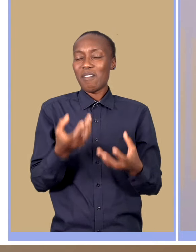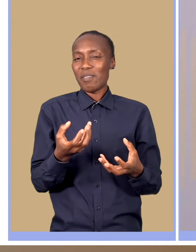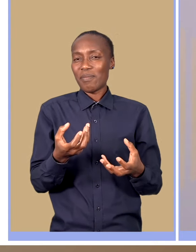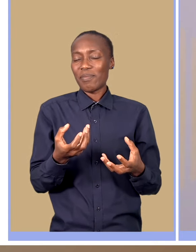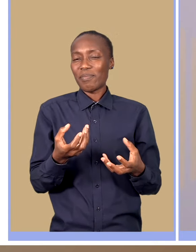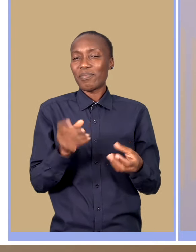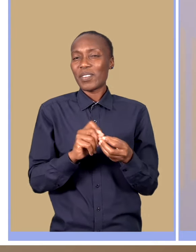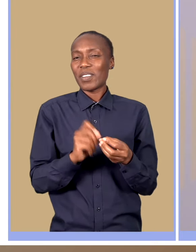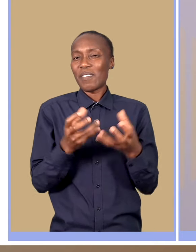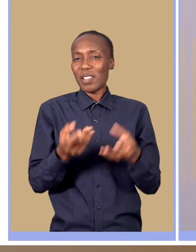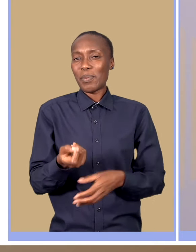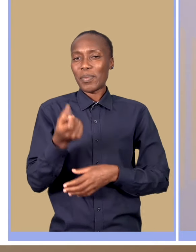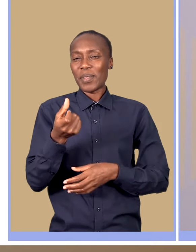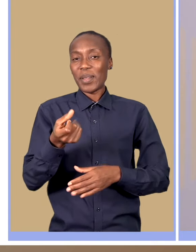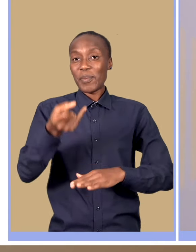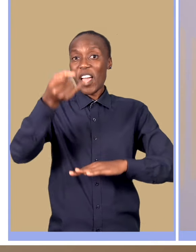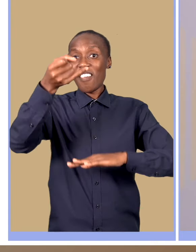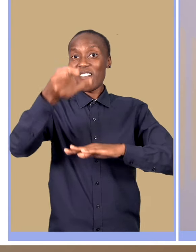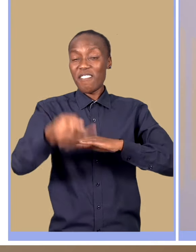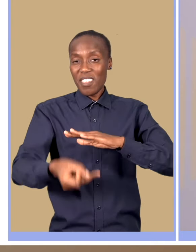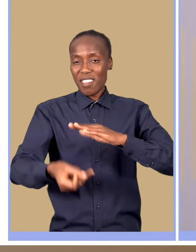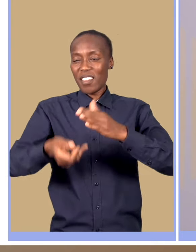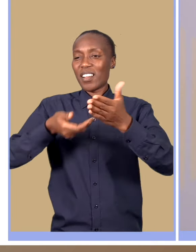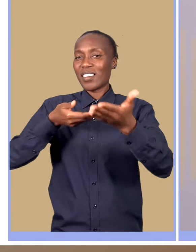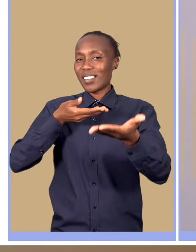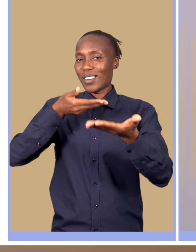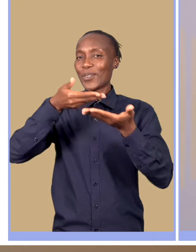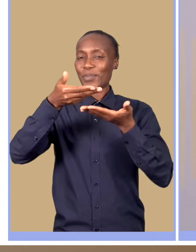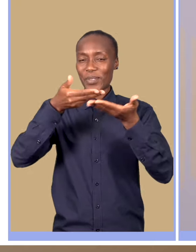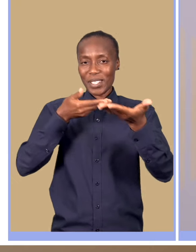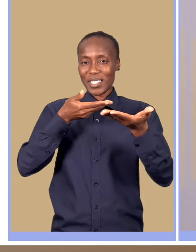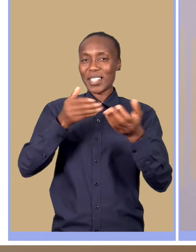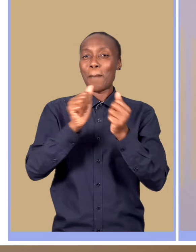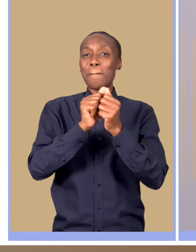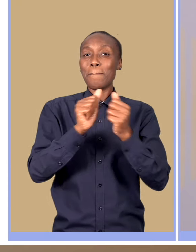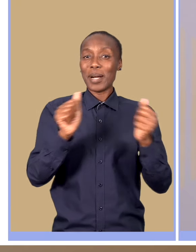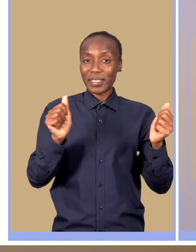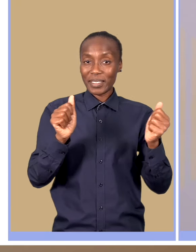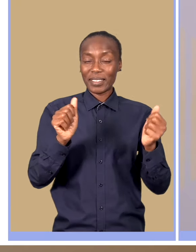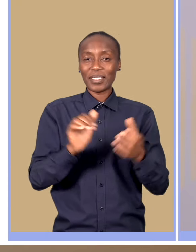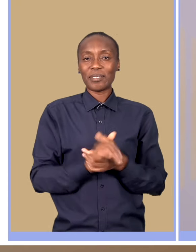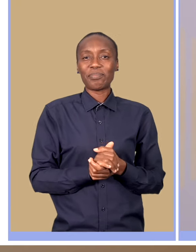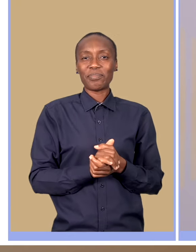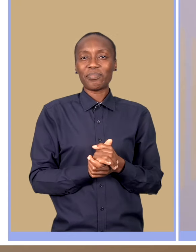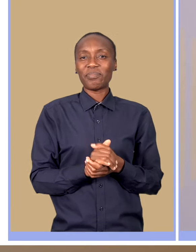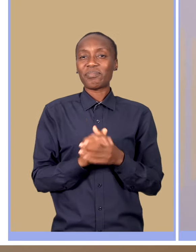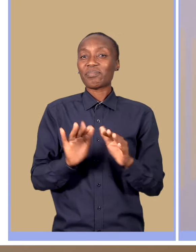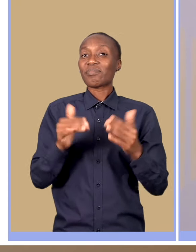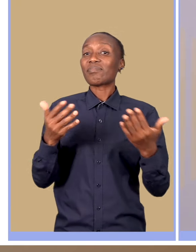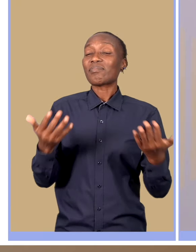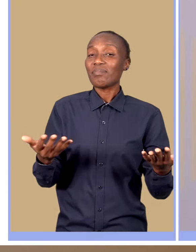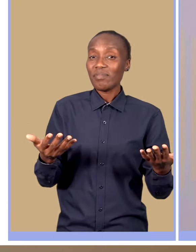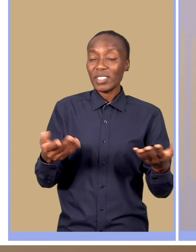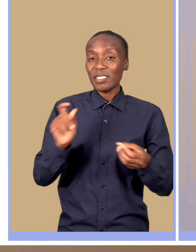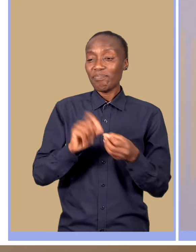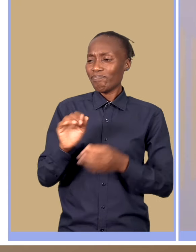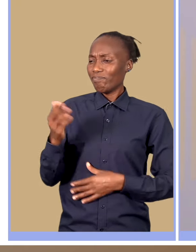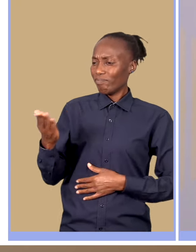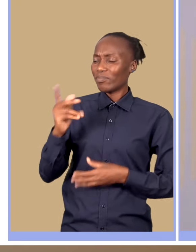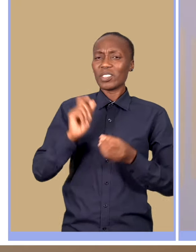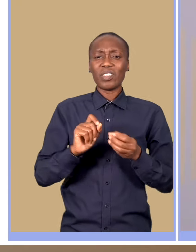a passos bem largos para terminarmos esta nossa conversa. Mas se olharmos